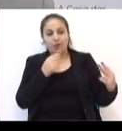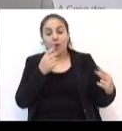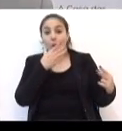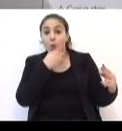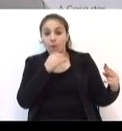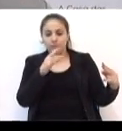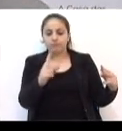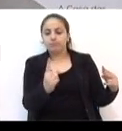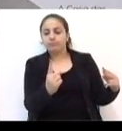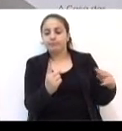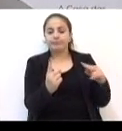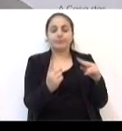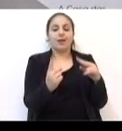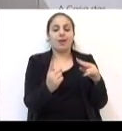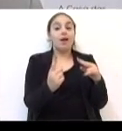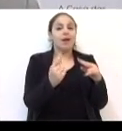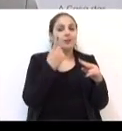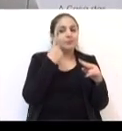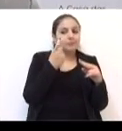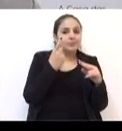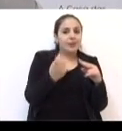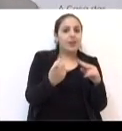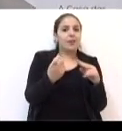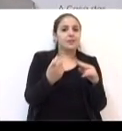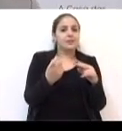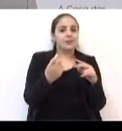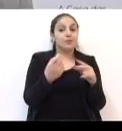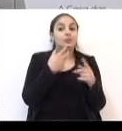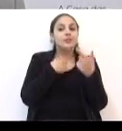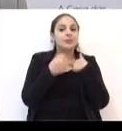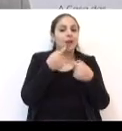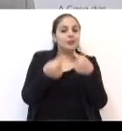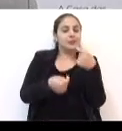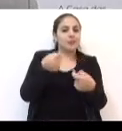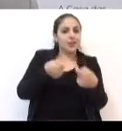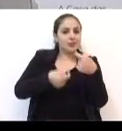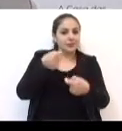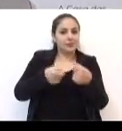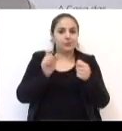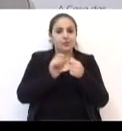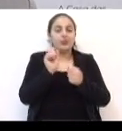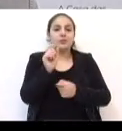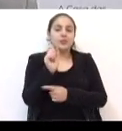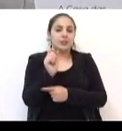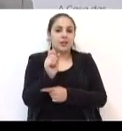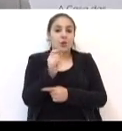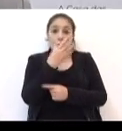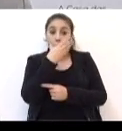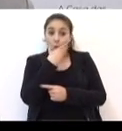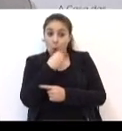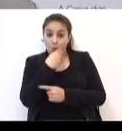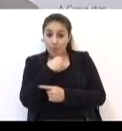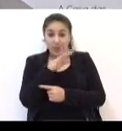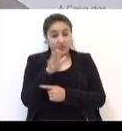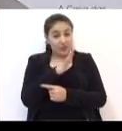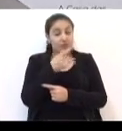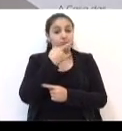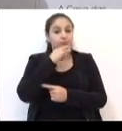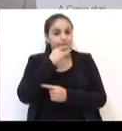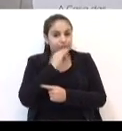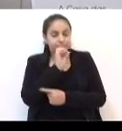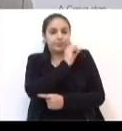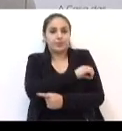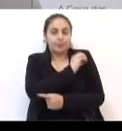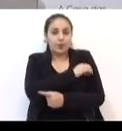esse sentimento de atração sexual, provoca através de uma pessoa, de um homem que está alcoolizado